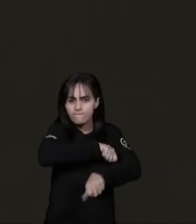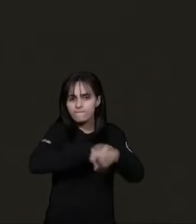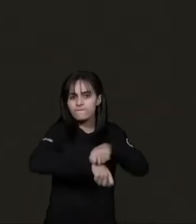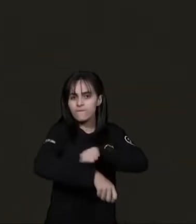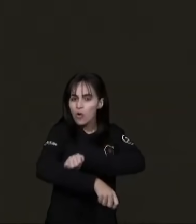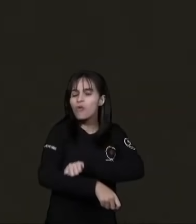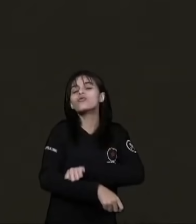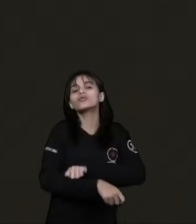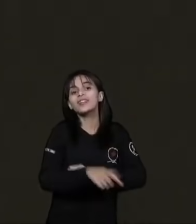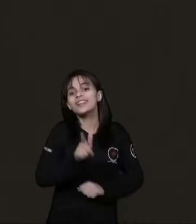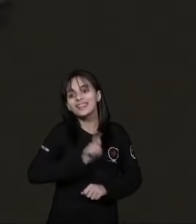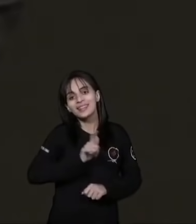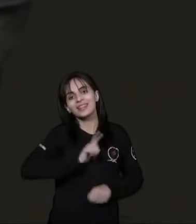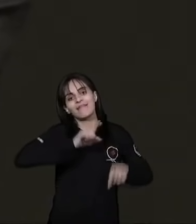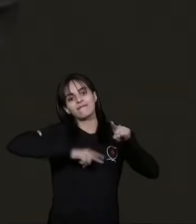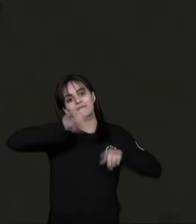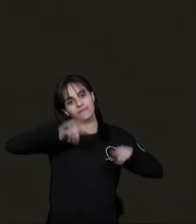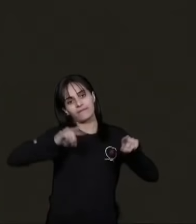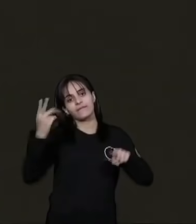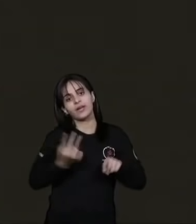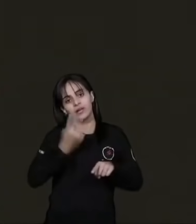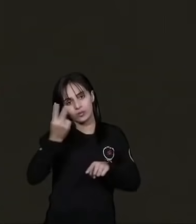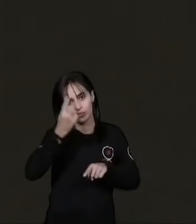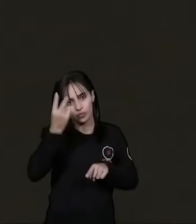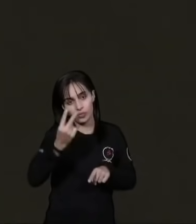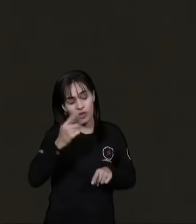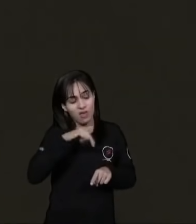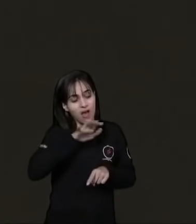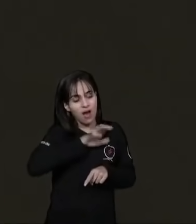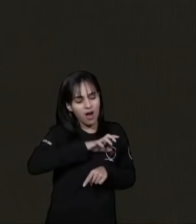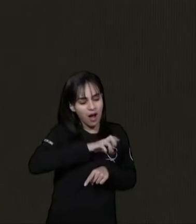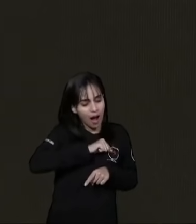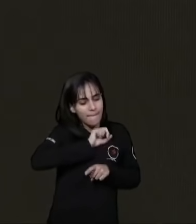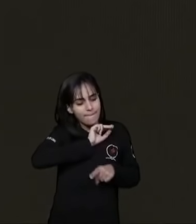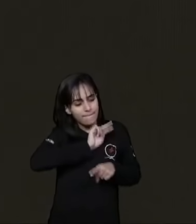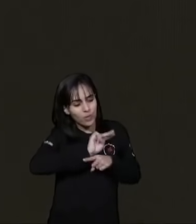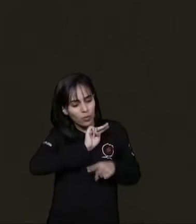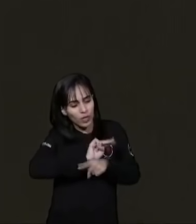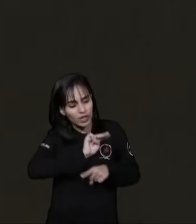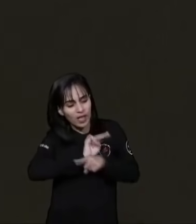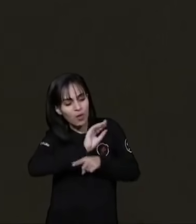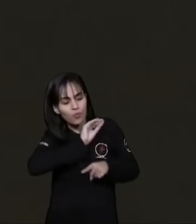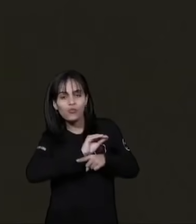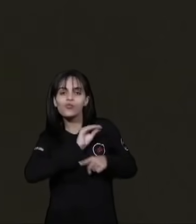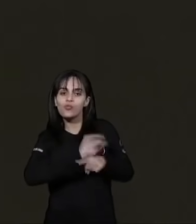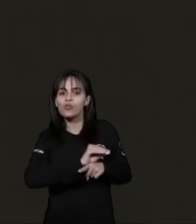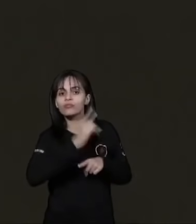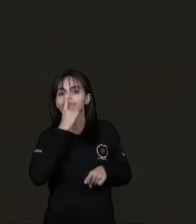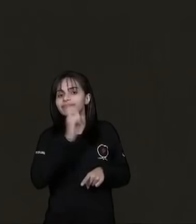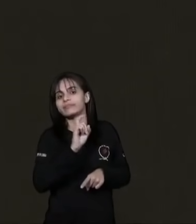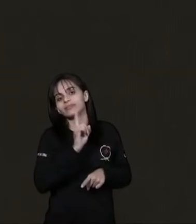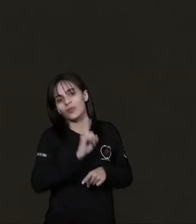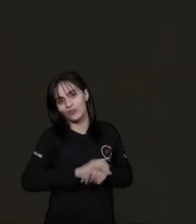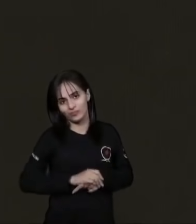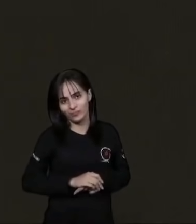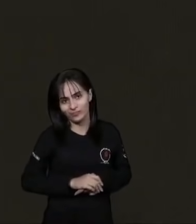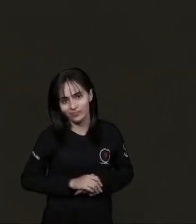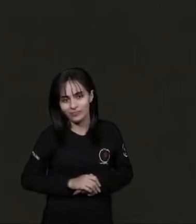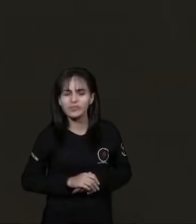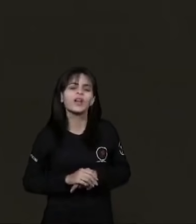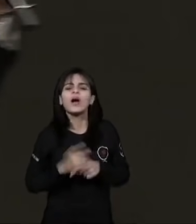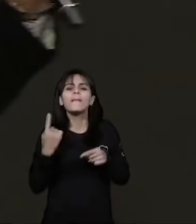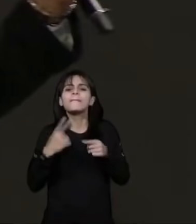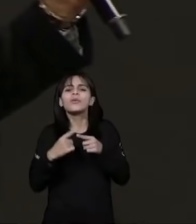cria escala de valor ele ama protege cuida e não joga fora